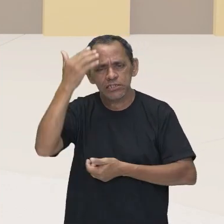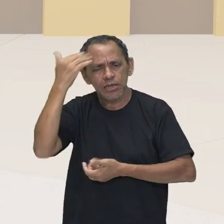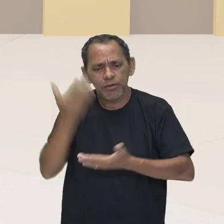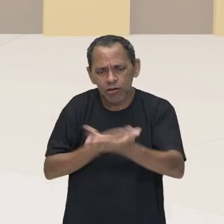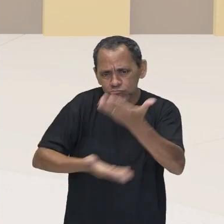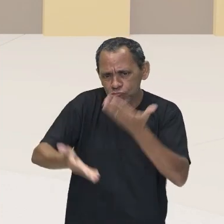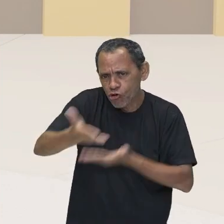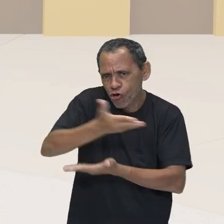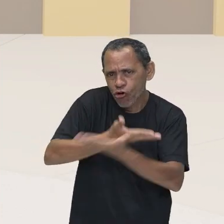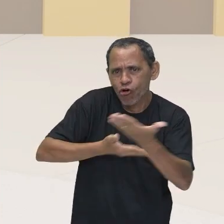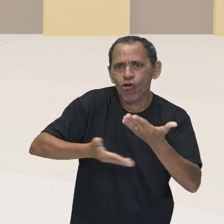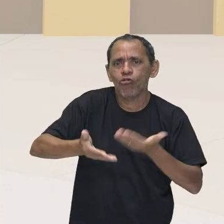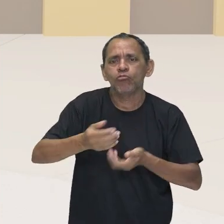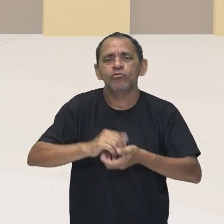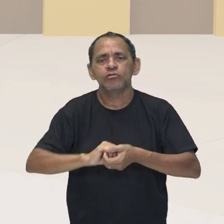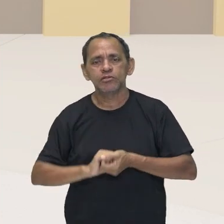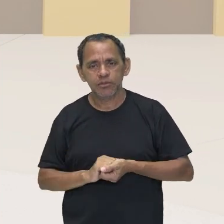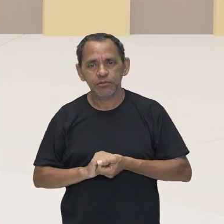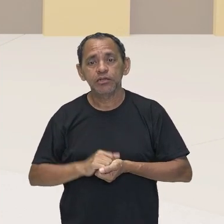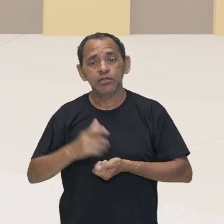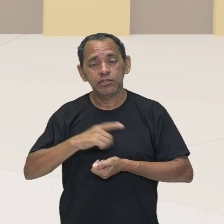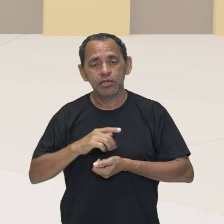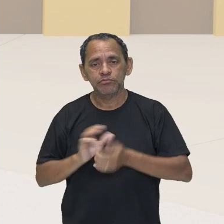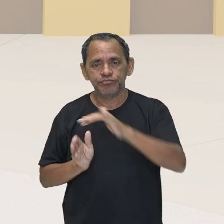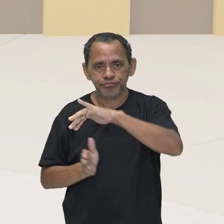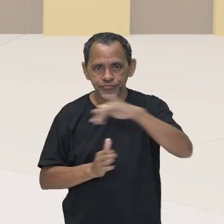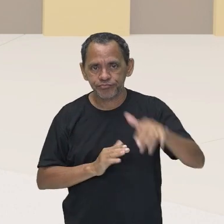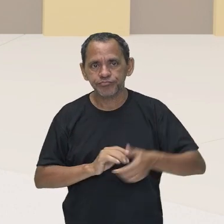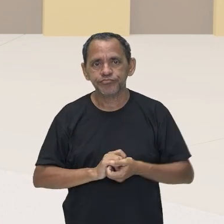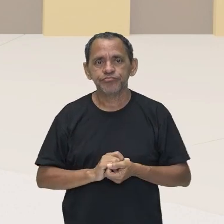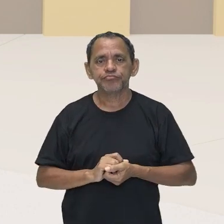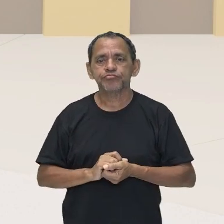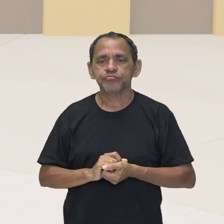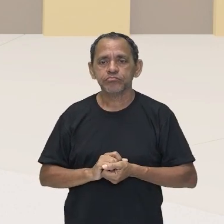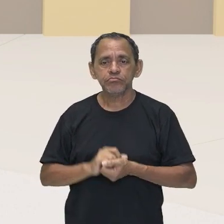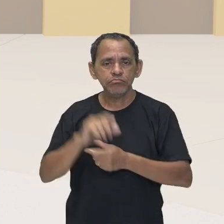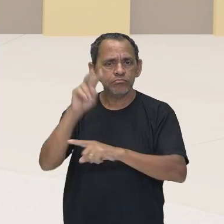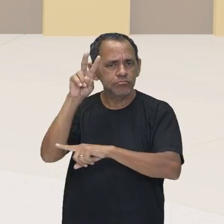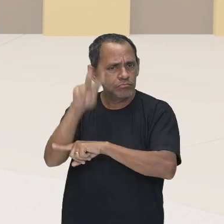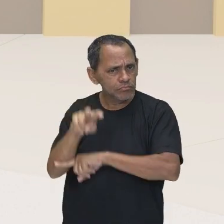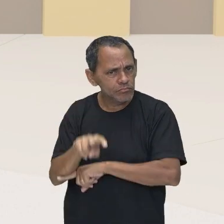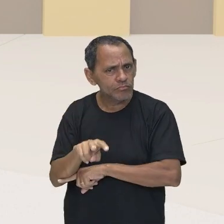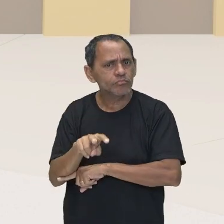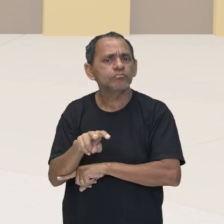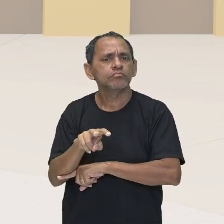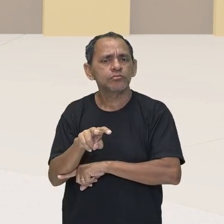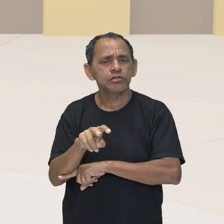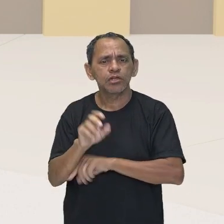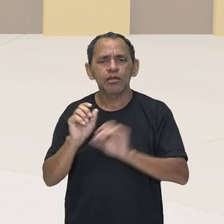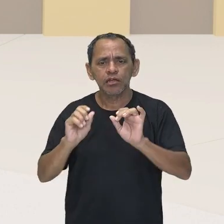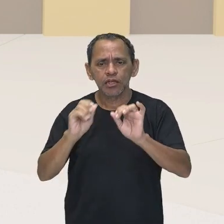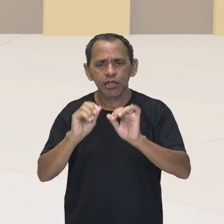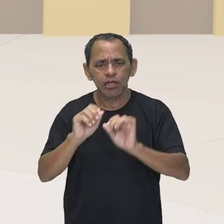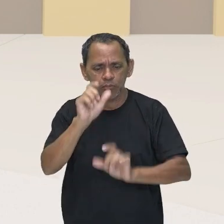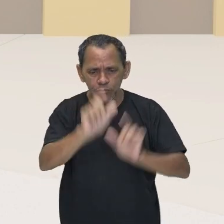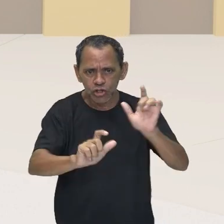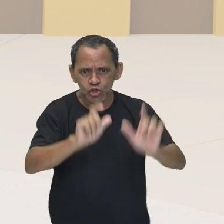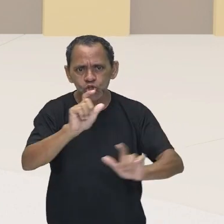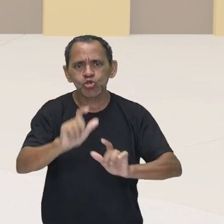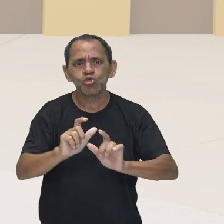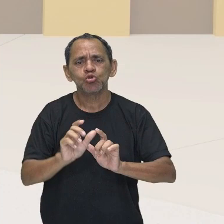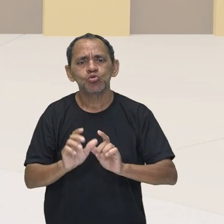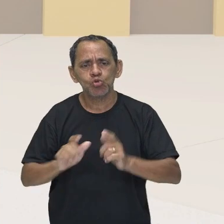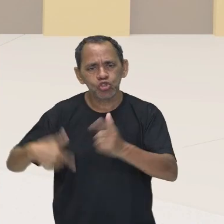futuro. Depois temos a gestão de pessoas, linkada aí a trabalhar em equipe. Então, para que as pessoas